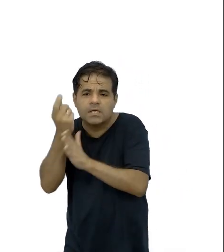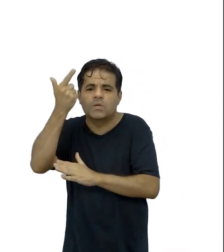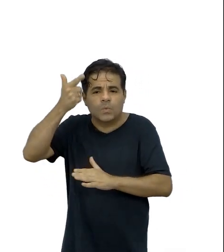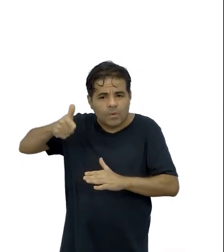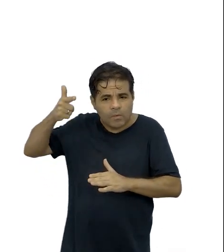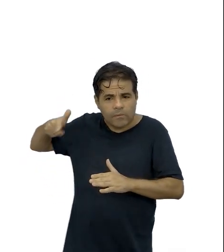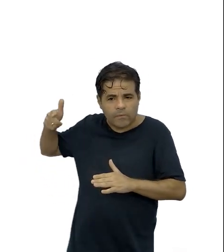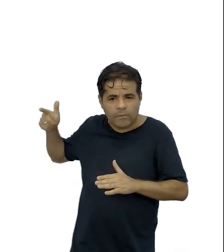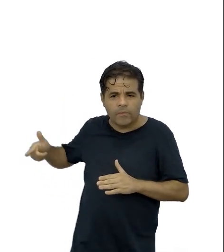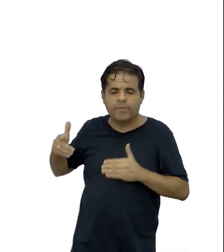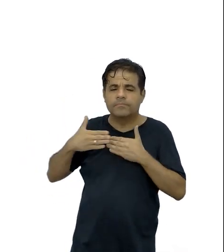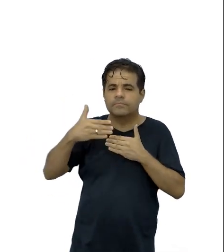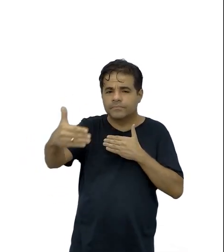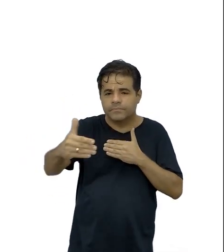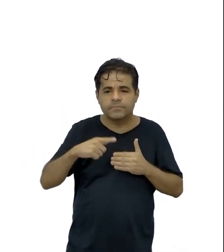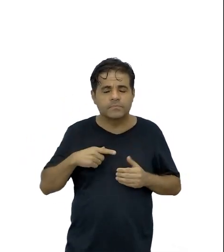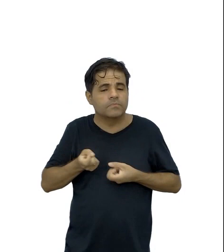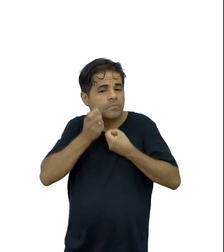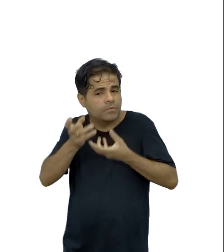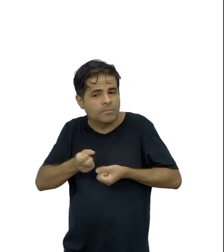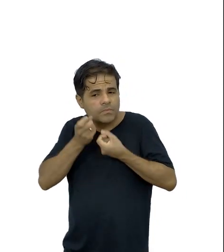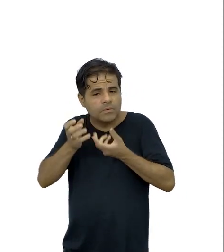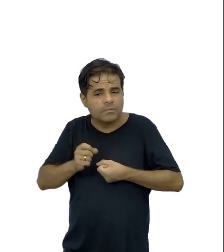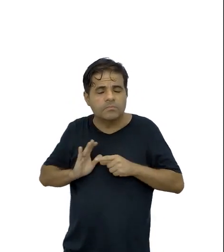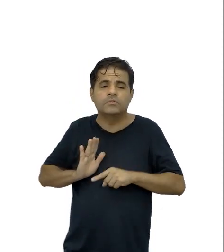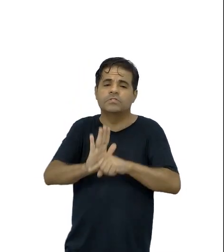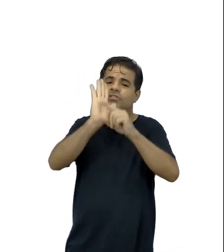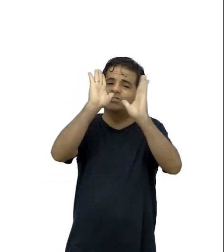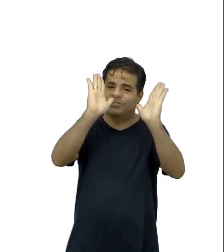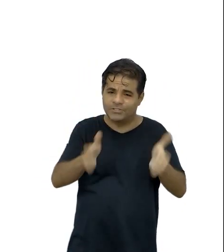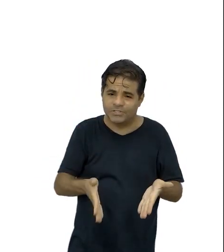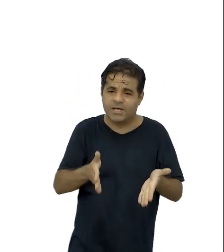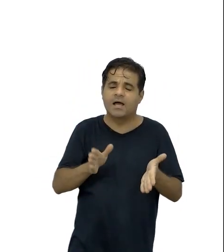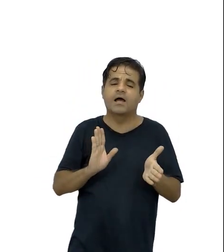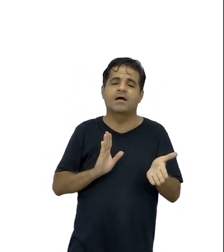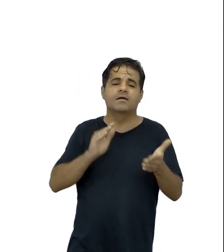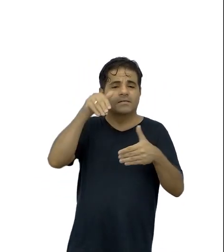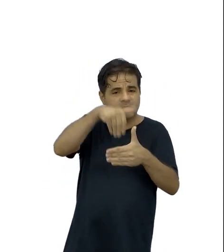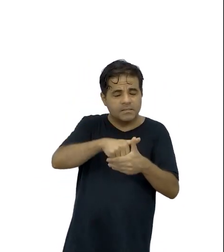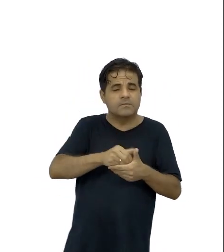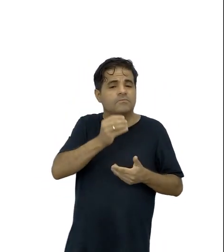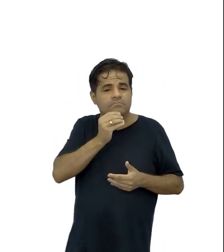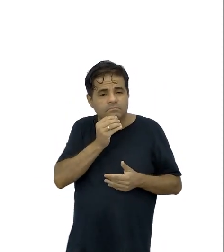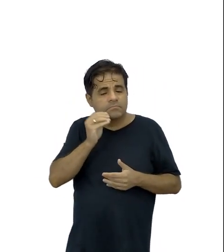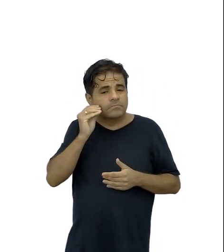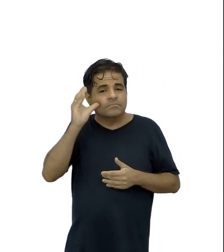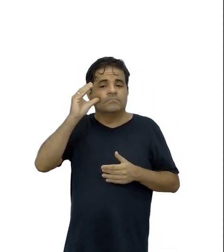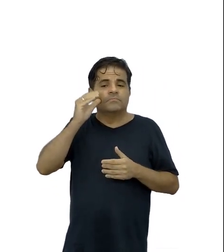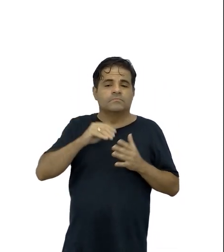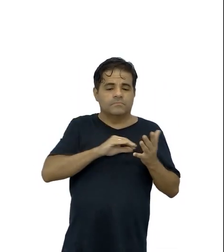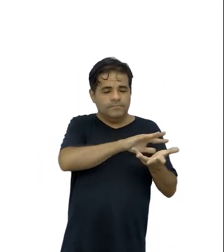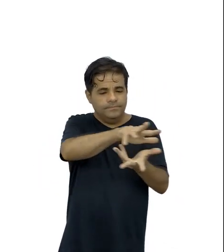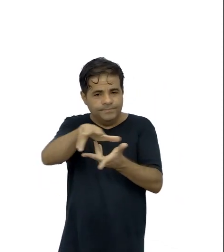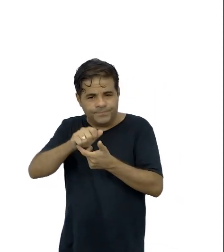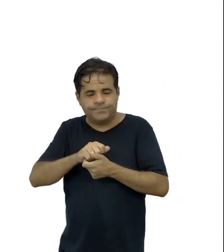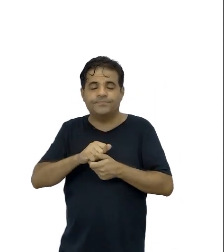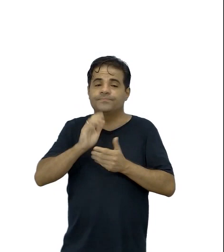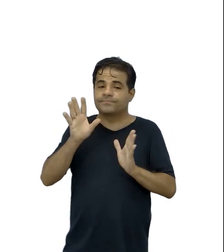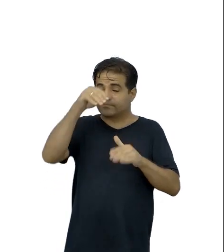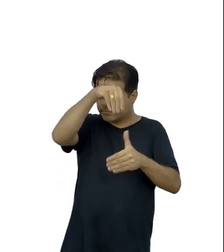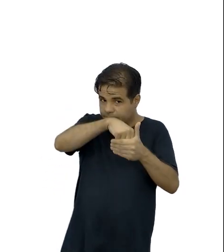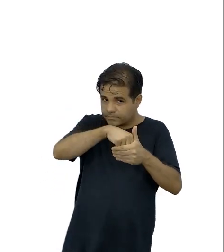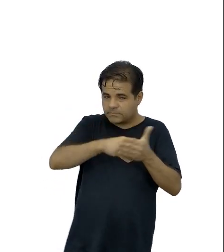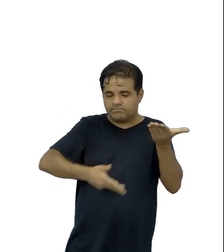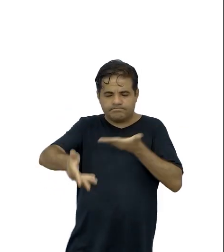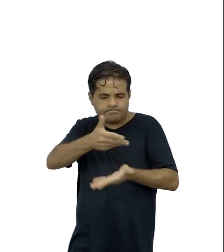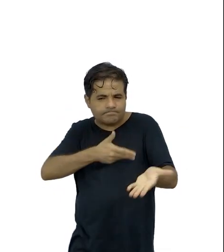outras, pois houve a contribuição de informações já introjetadas em seus conhecimentos de mundo, os quais são resultantes